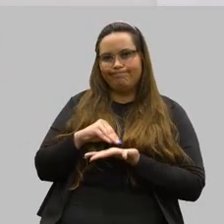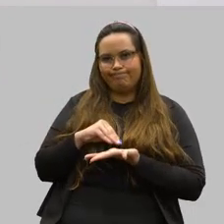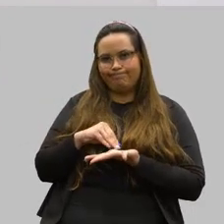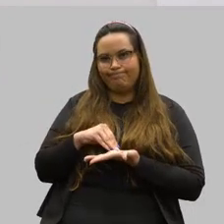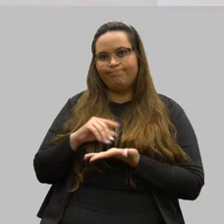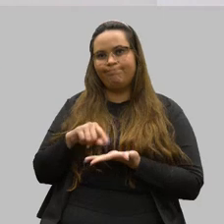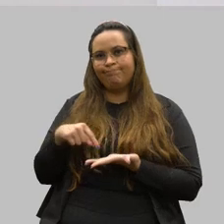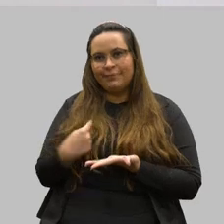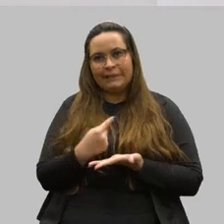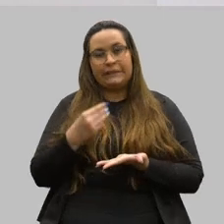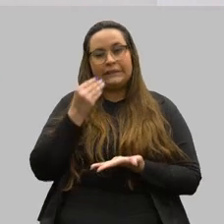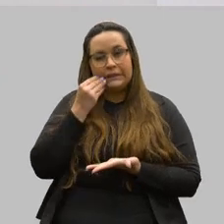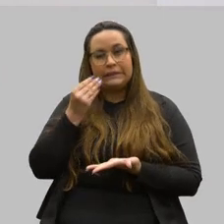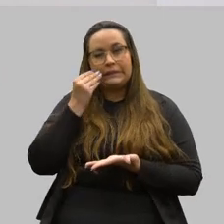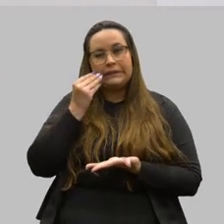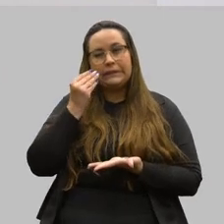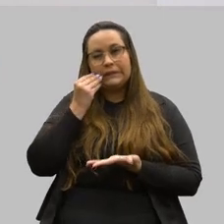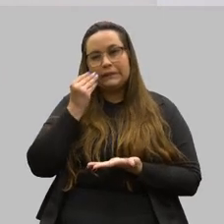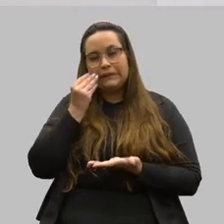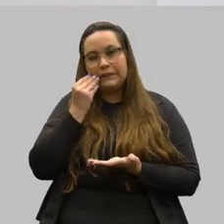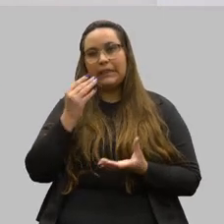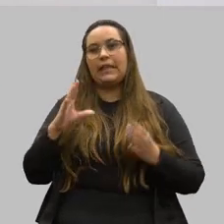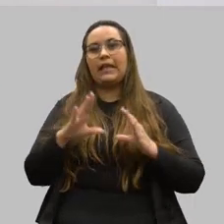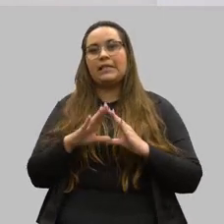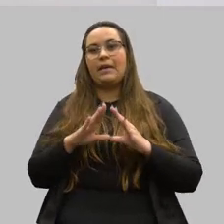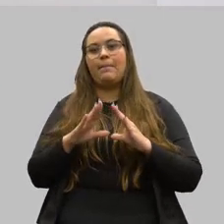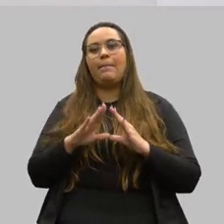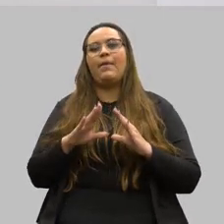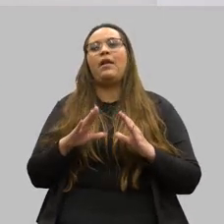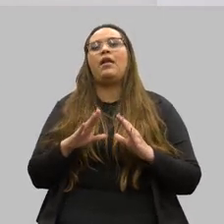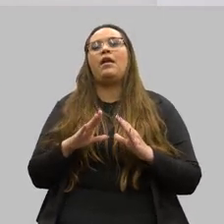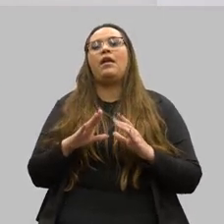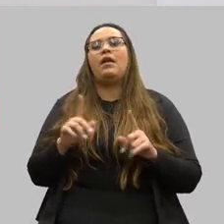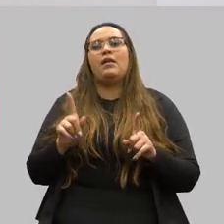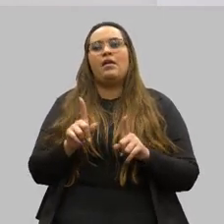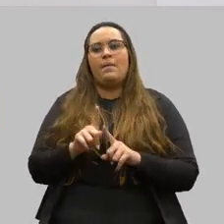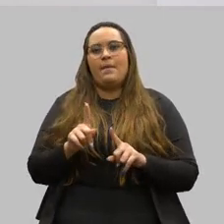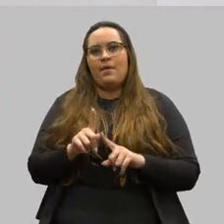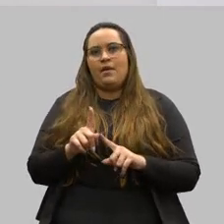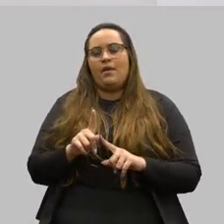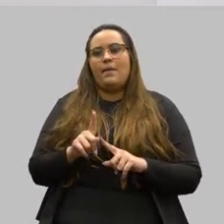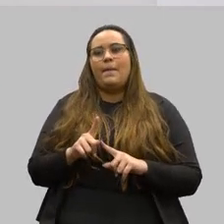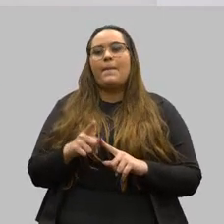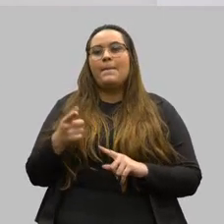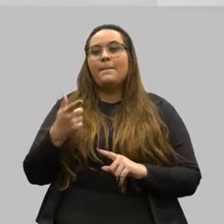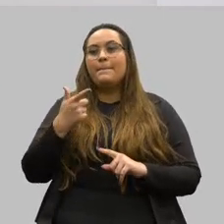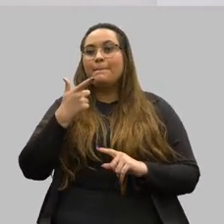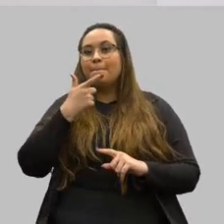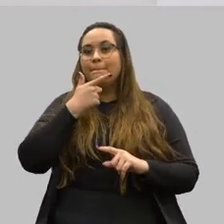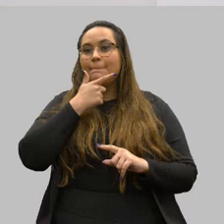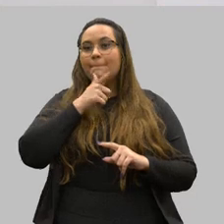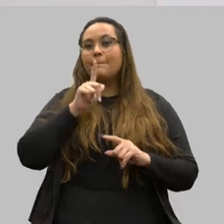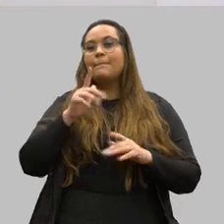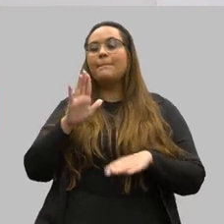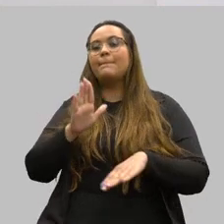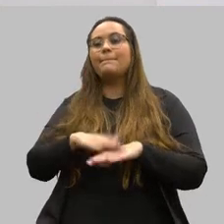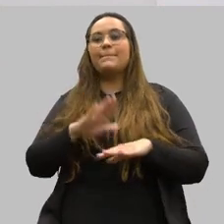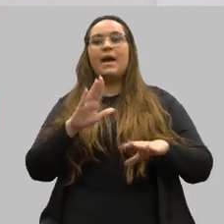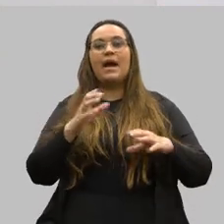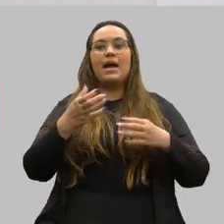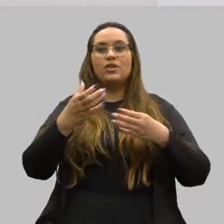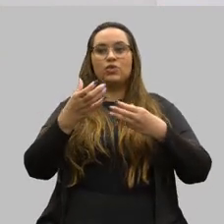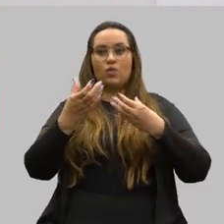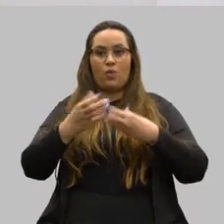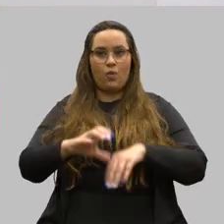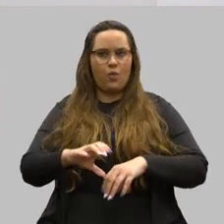na Assembleia para que ele seja enfrentado pelo governo do estado com a realização de mais concursos públicos